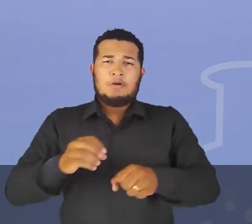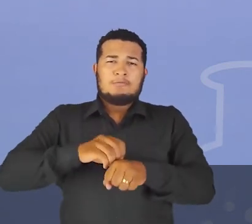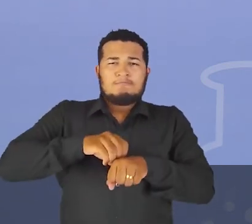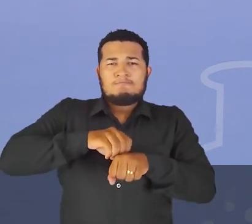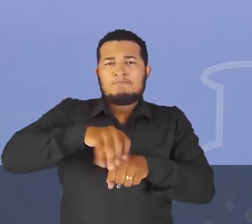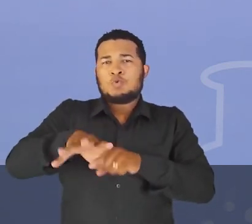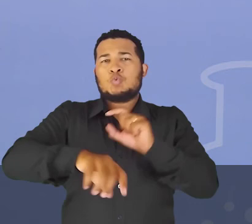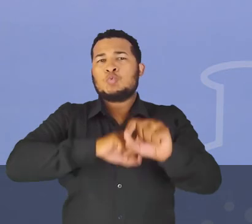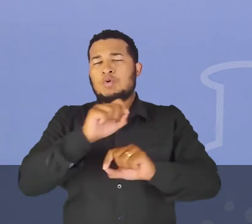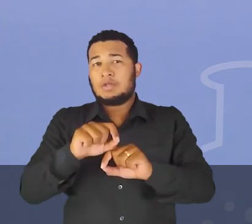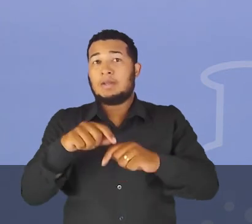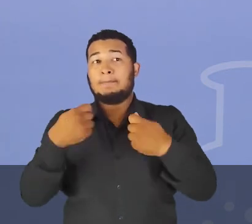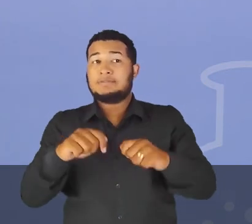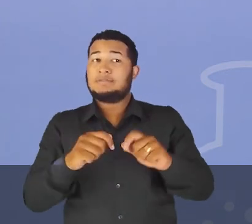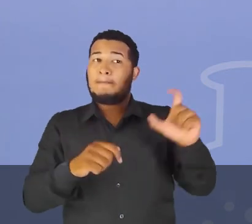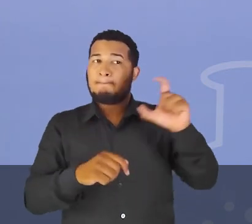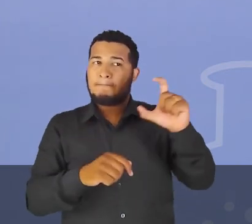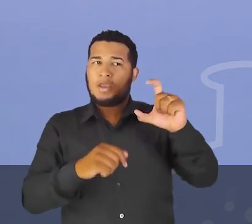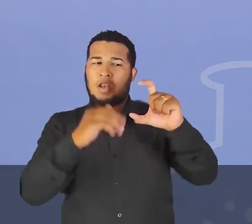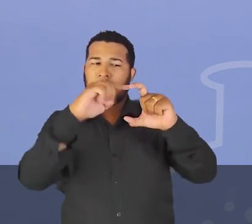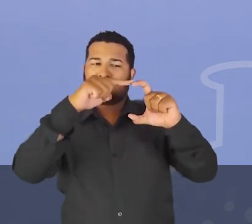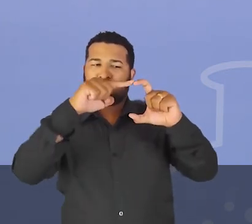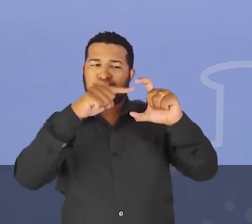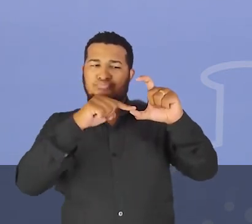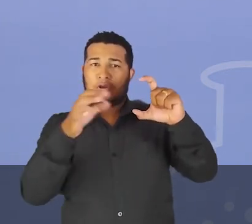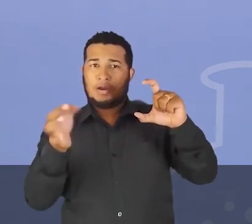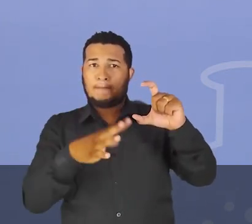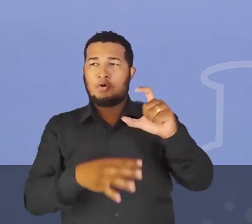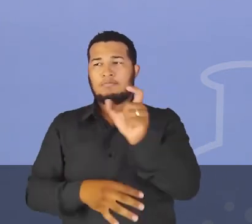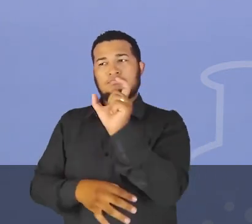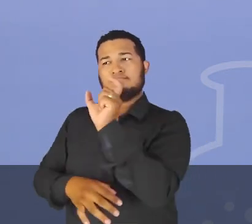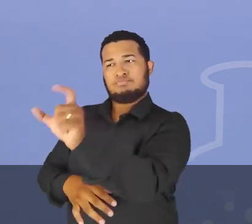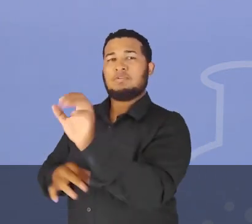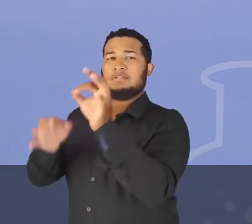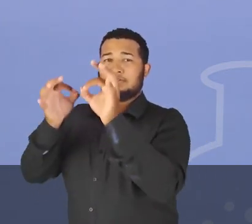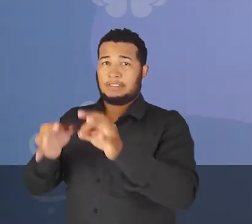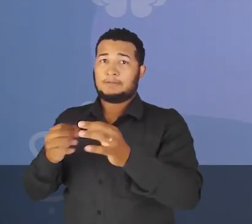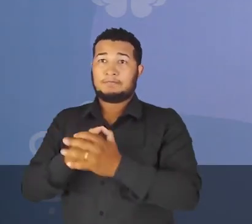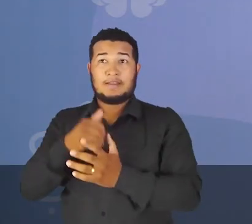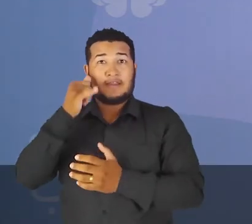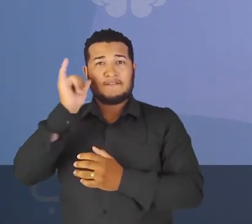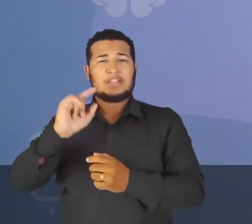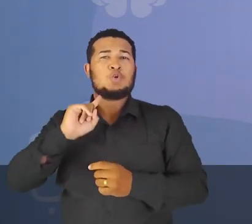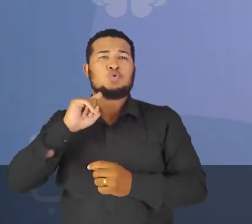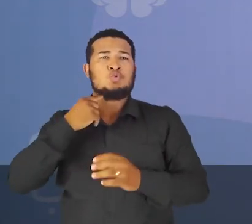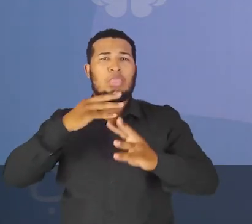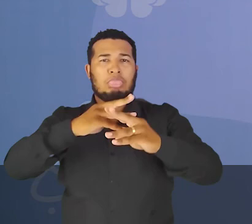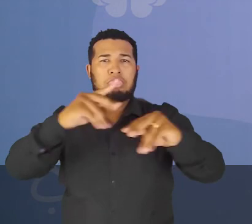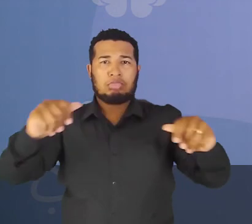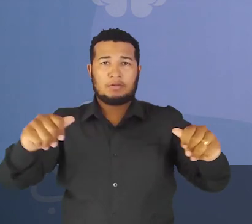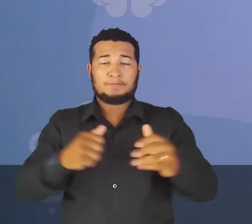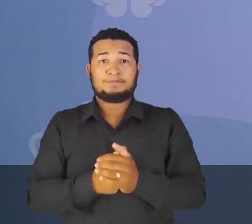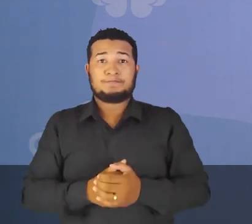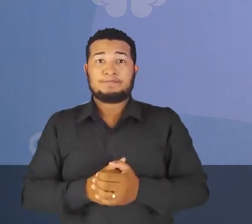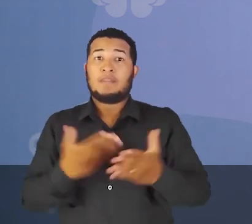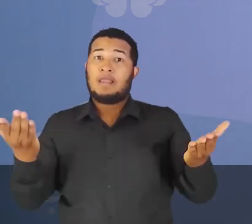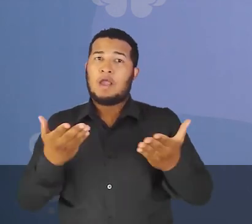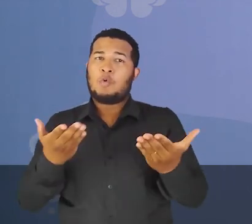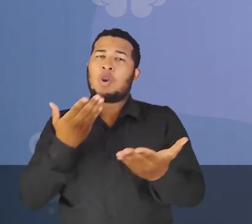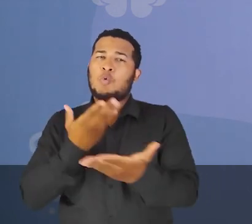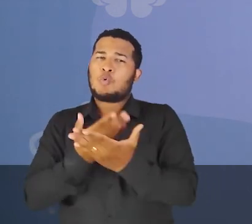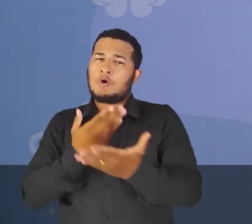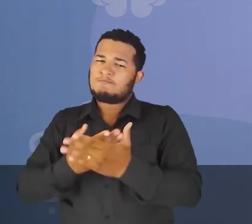dica é, vamos devolver as pilhas para que não haja contaminação ambiental. Então, pessoal, agora é aprofundar